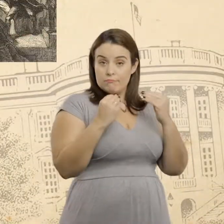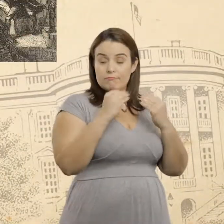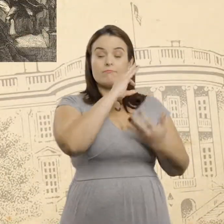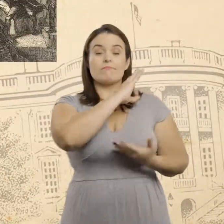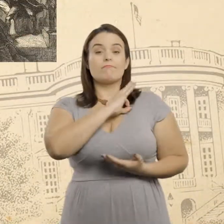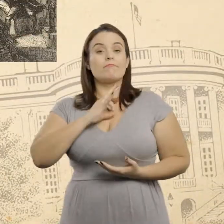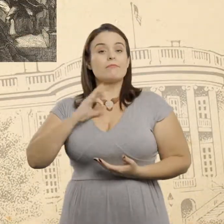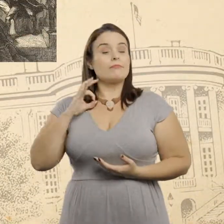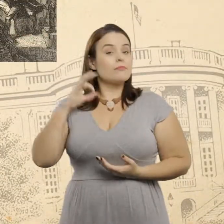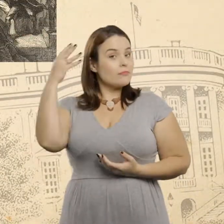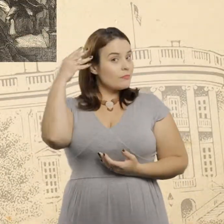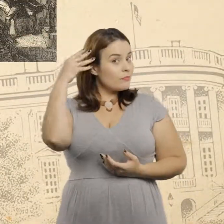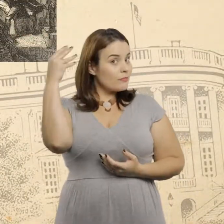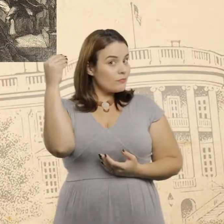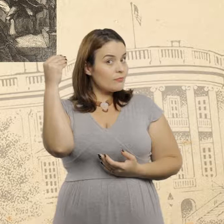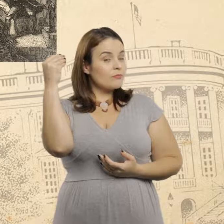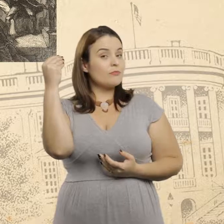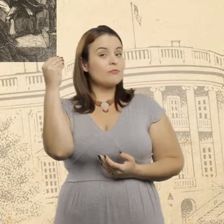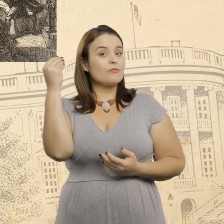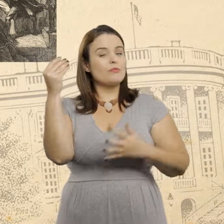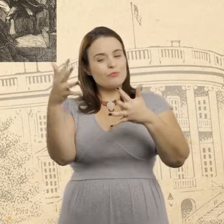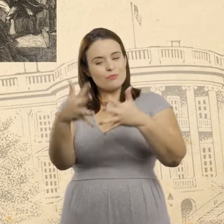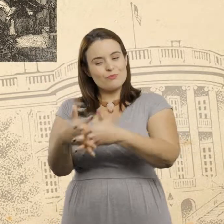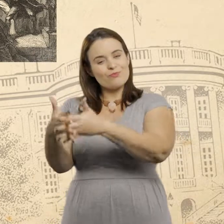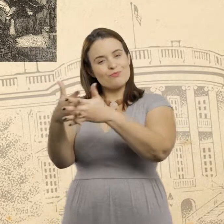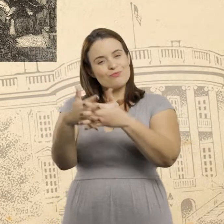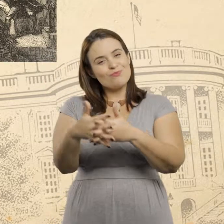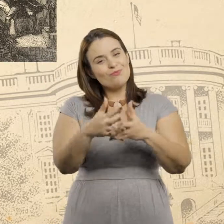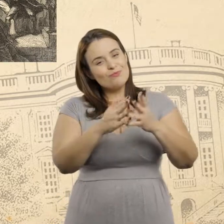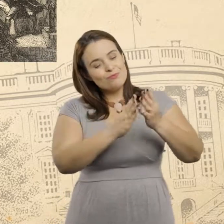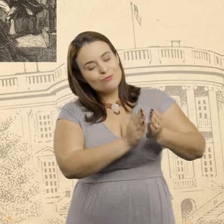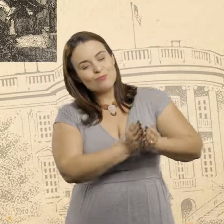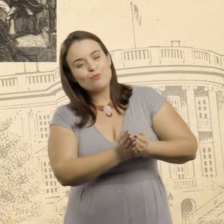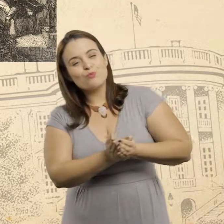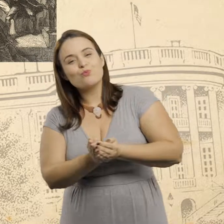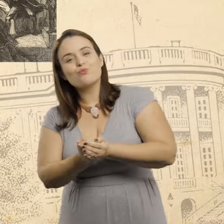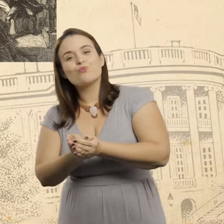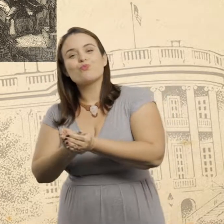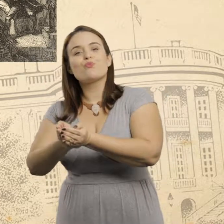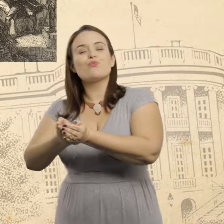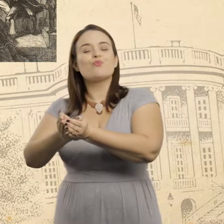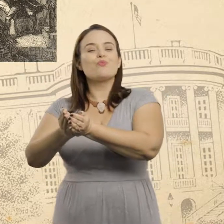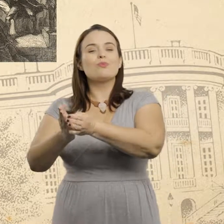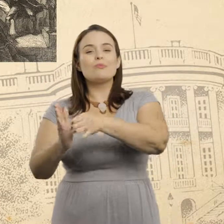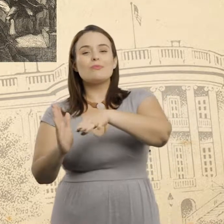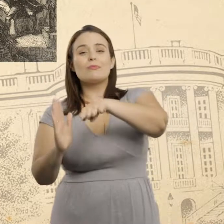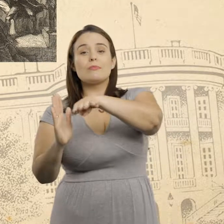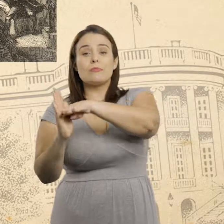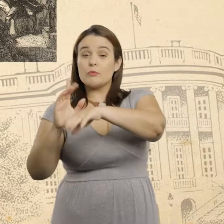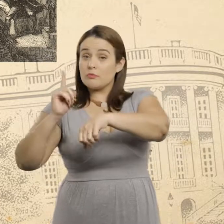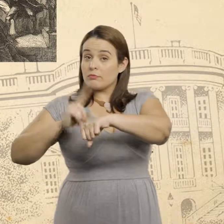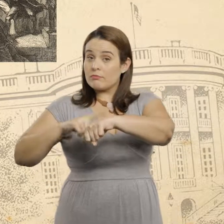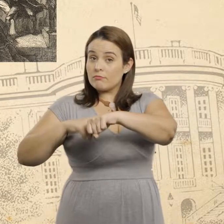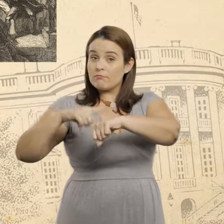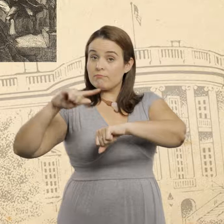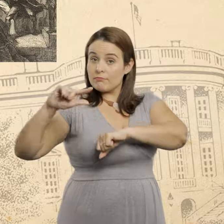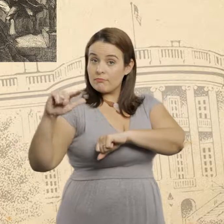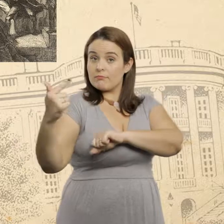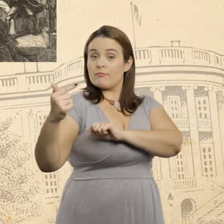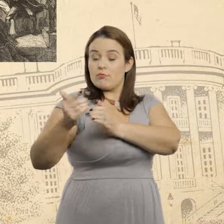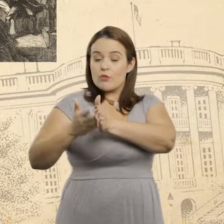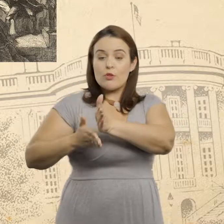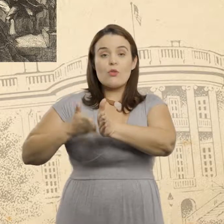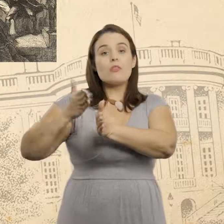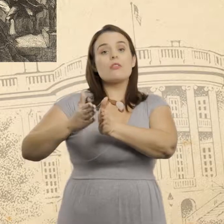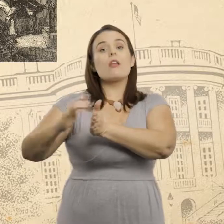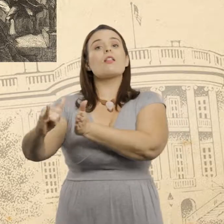Phileas Fogg, Aouda e Passepartout chegaram nos Estados Unidos. Era 7 horas da manhã e o